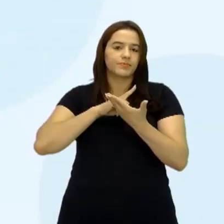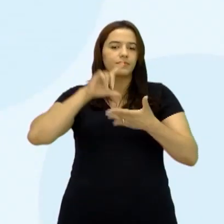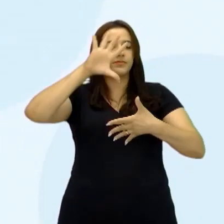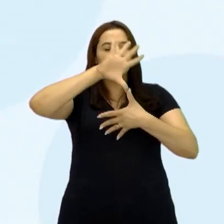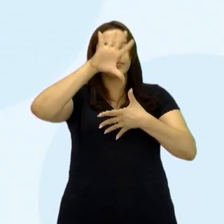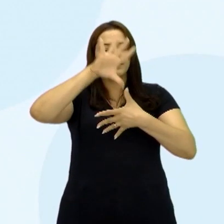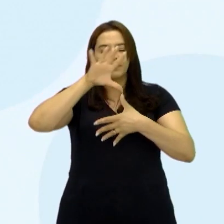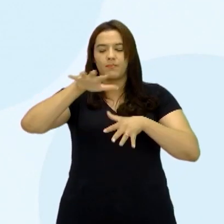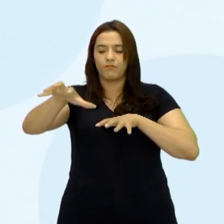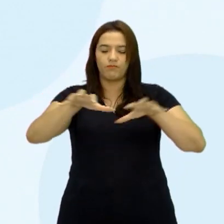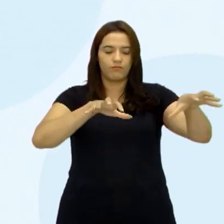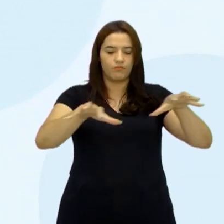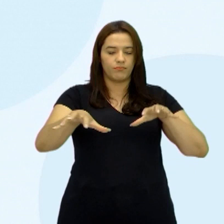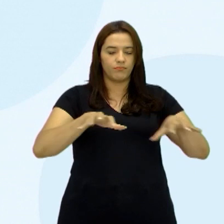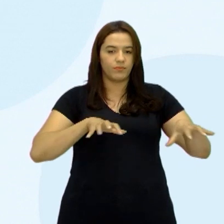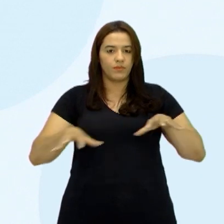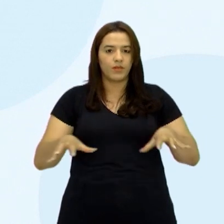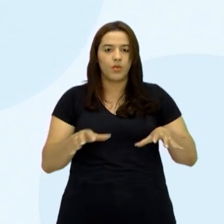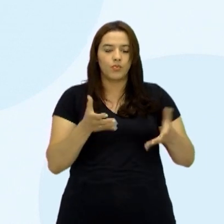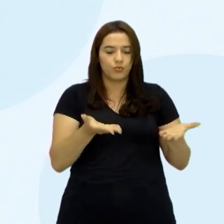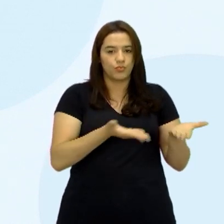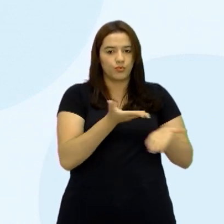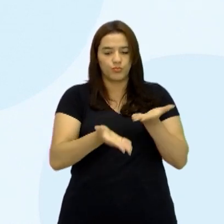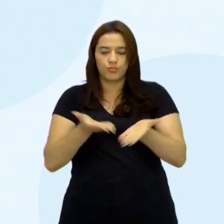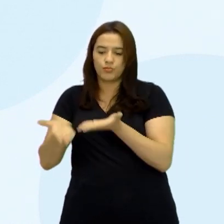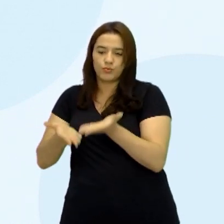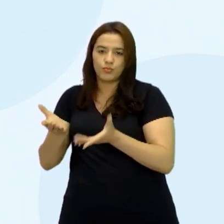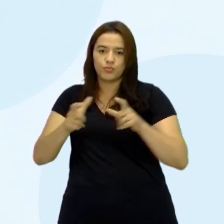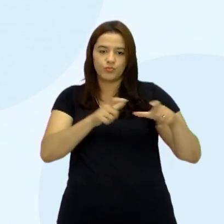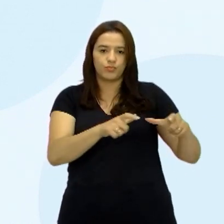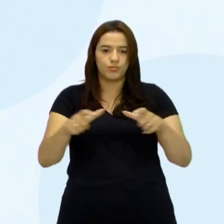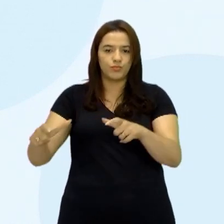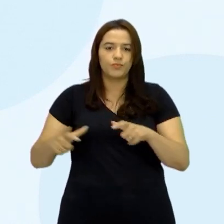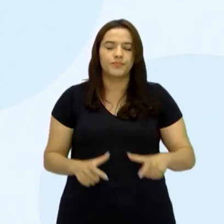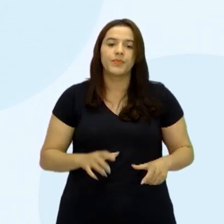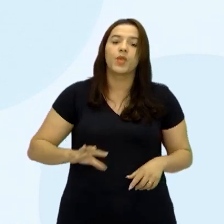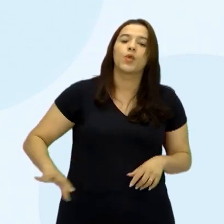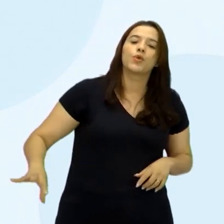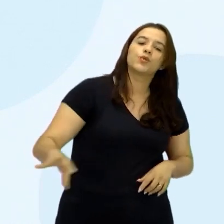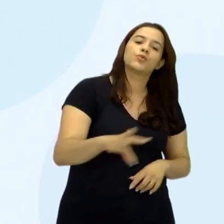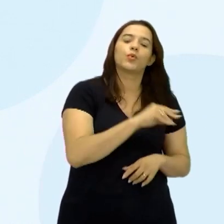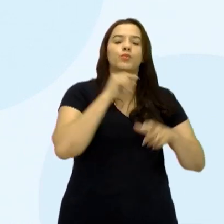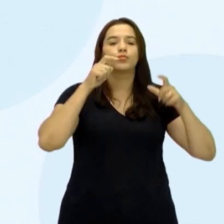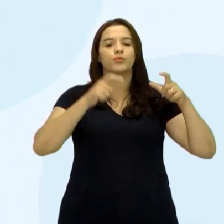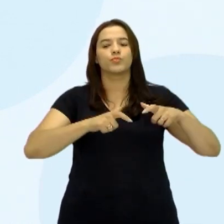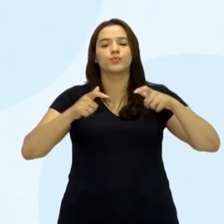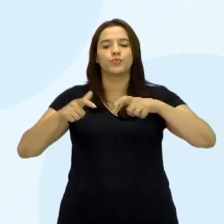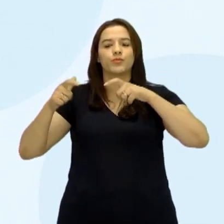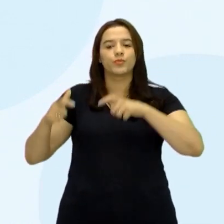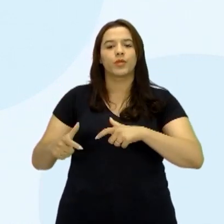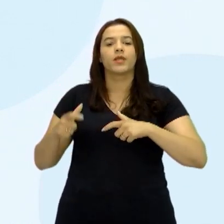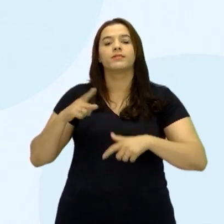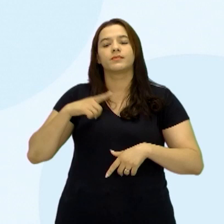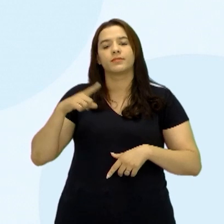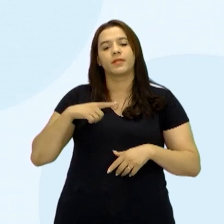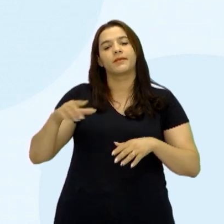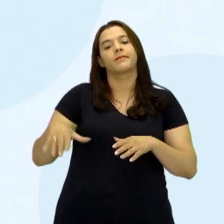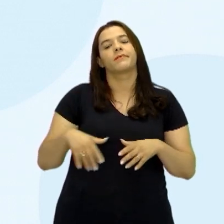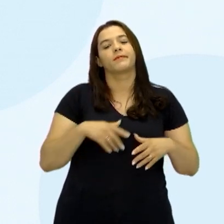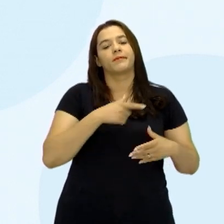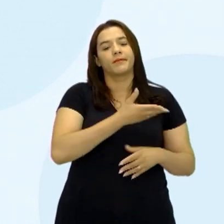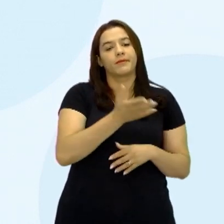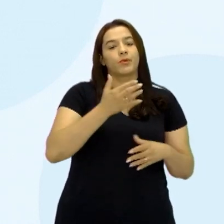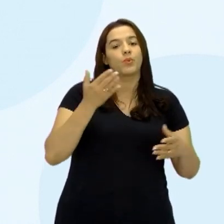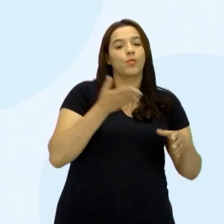das unidades de conservação, tá certo? E são todas aquelas unidades que a gente viu, né, tanto de proteção integral como